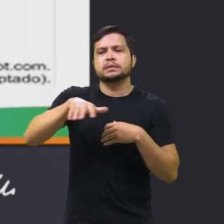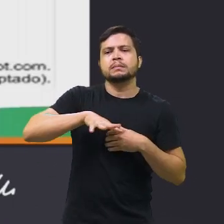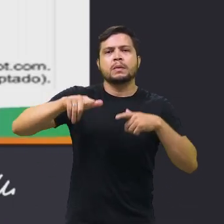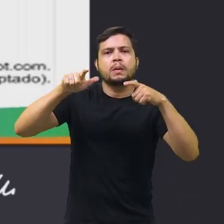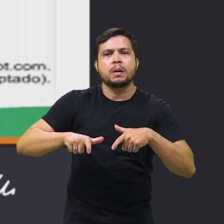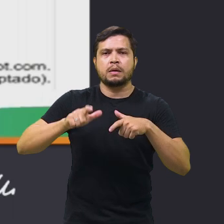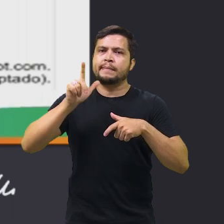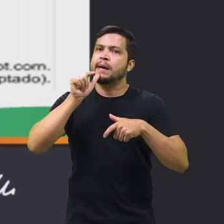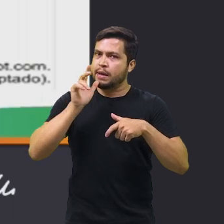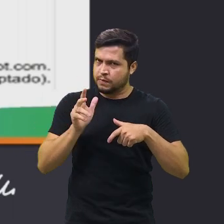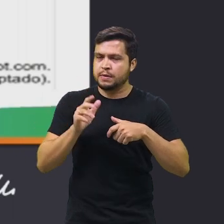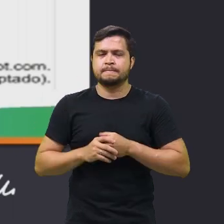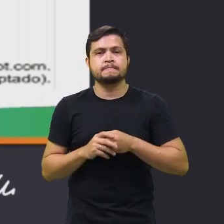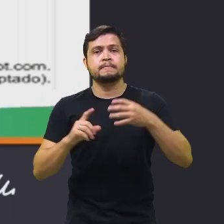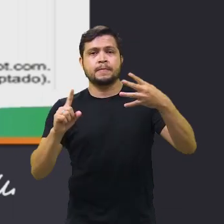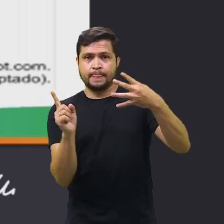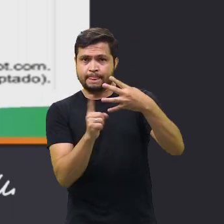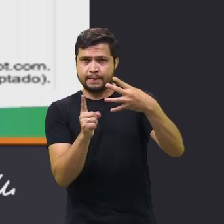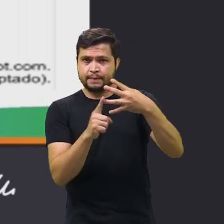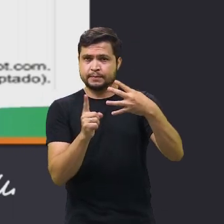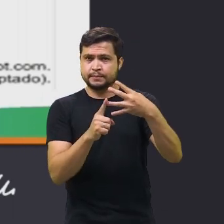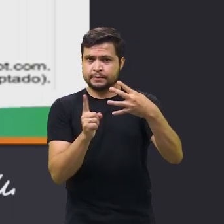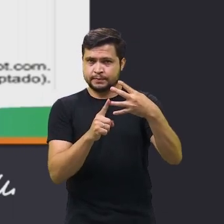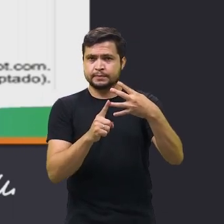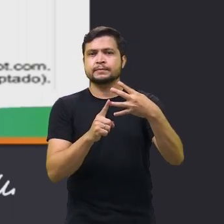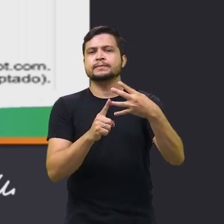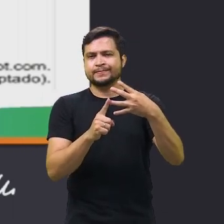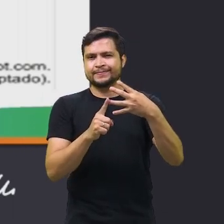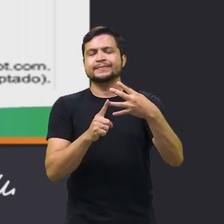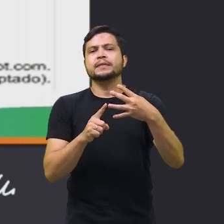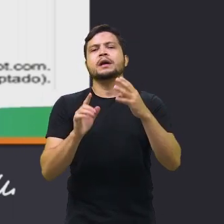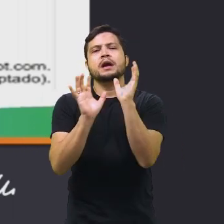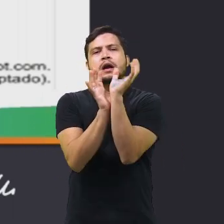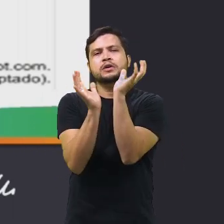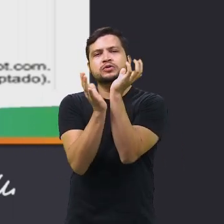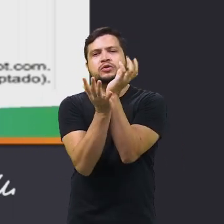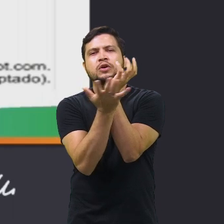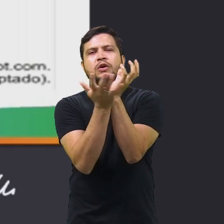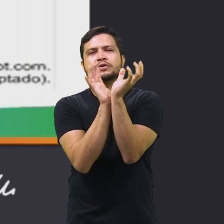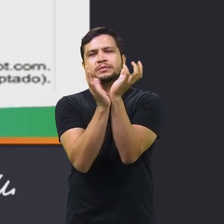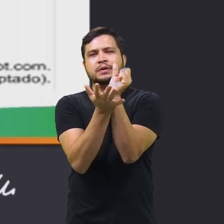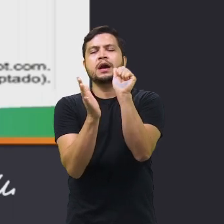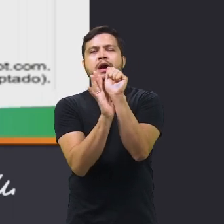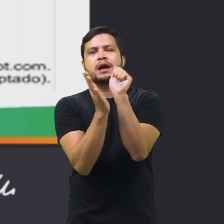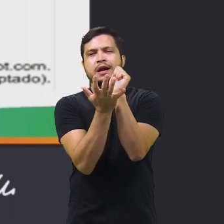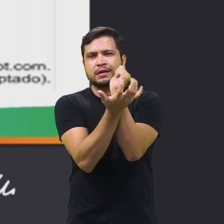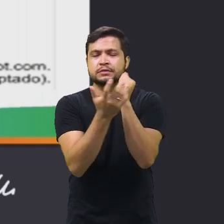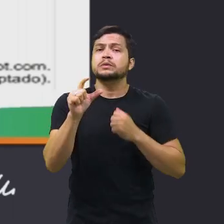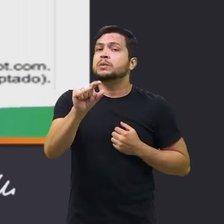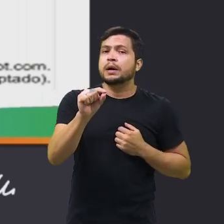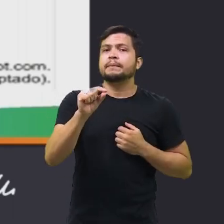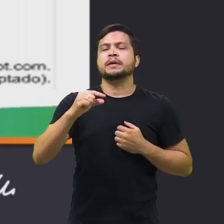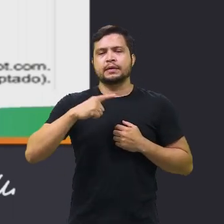terrestre. Depois, a gente vai ter gimnospermas e angiospermas, que conseguem ter uma independência muito